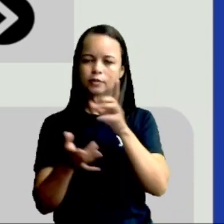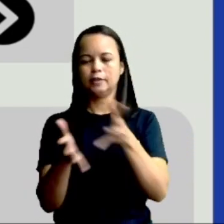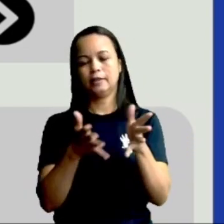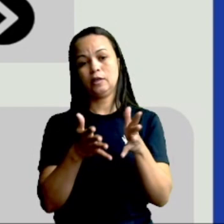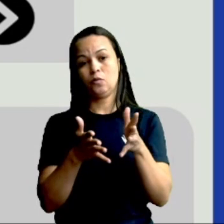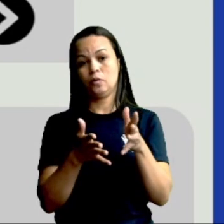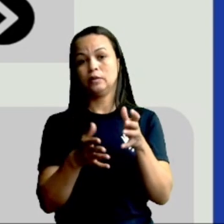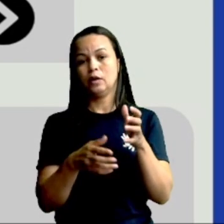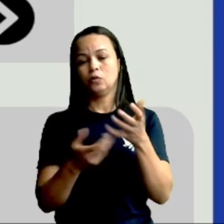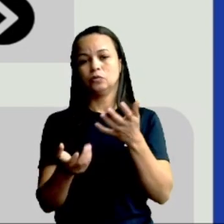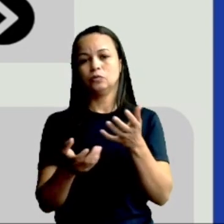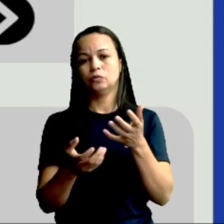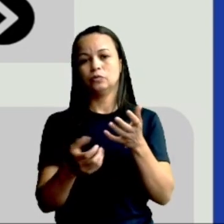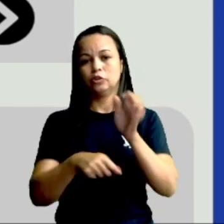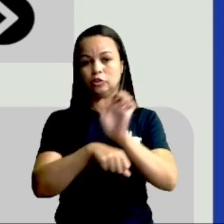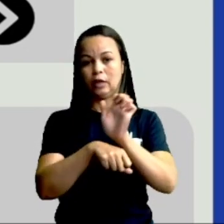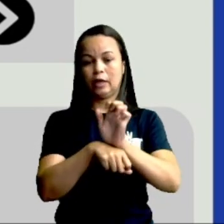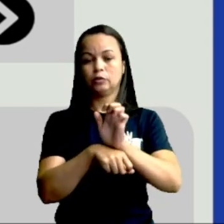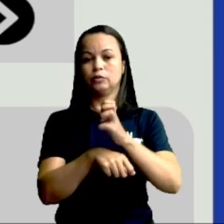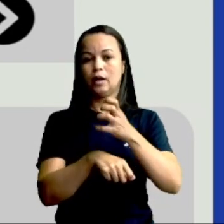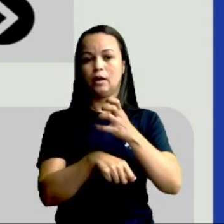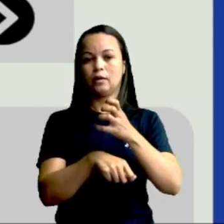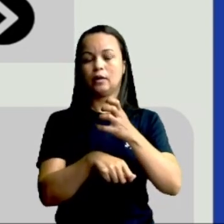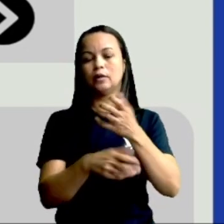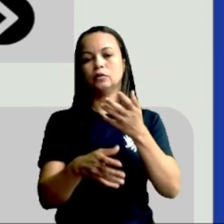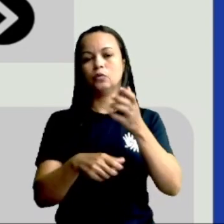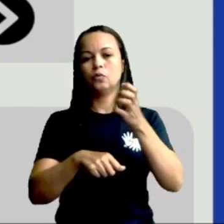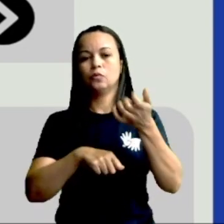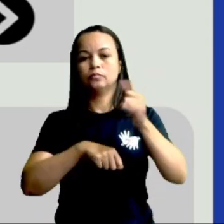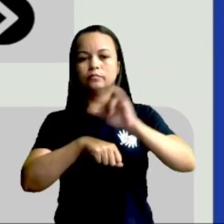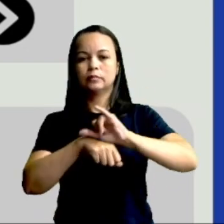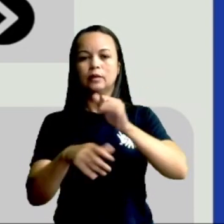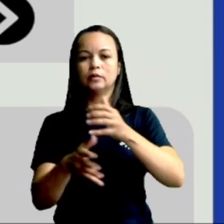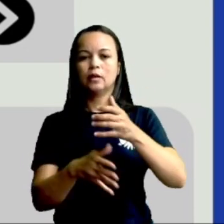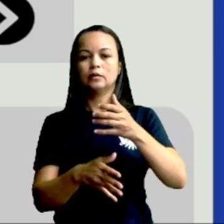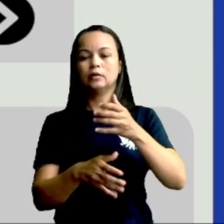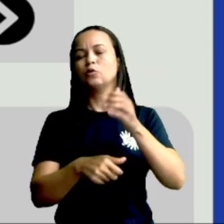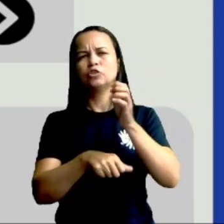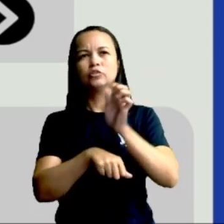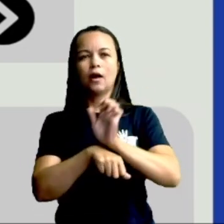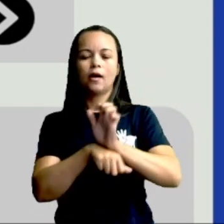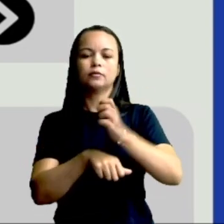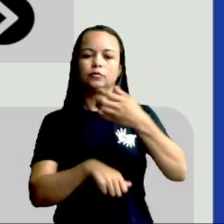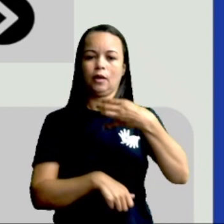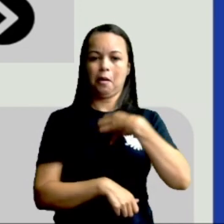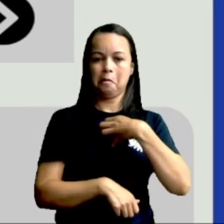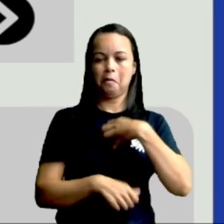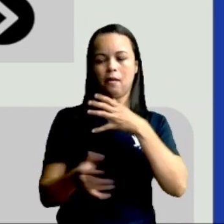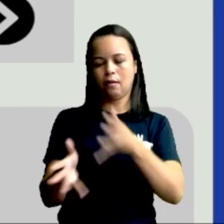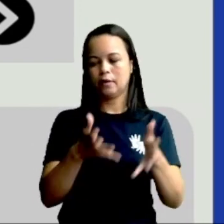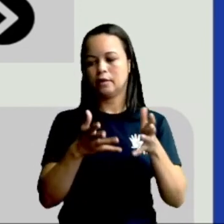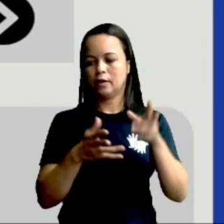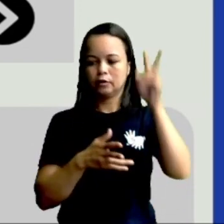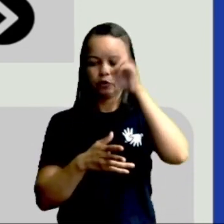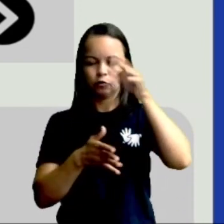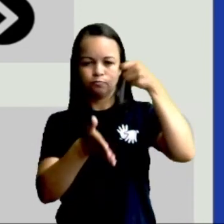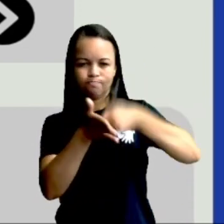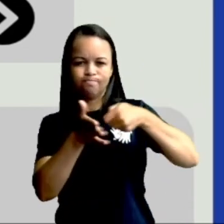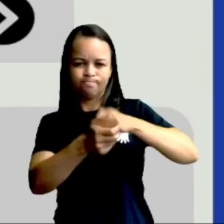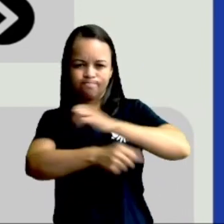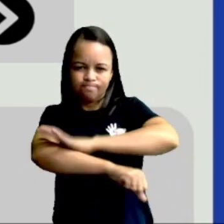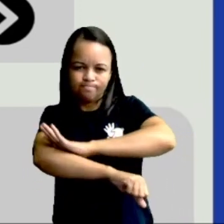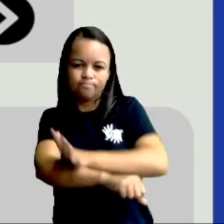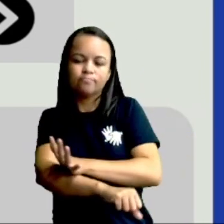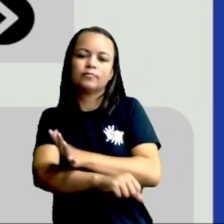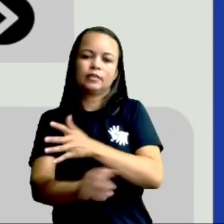as pessoas fazem uma passeata de abaixo ao racismo, contra o racismo no Brasil, que historicamente,